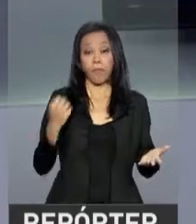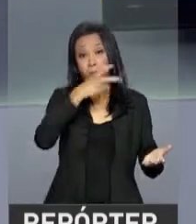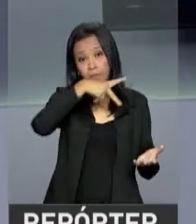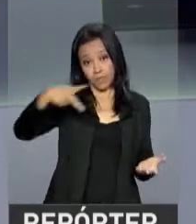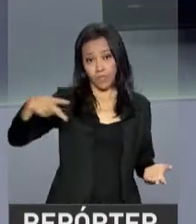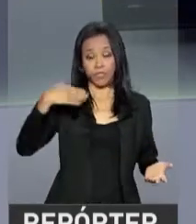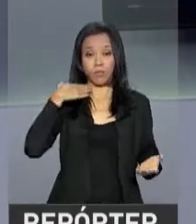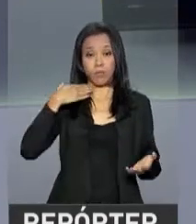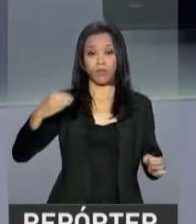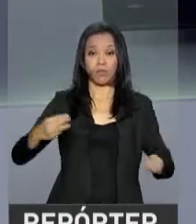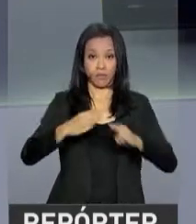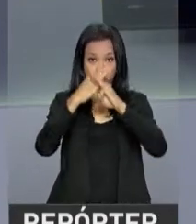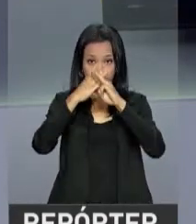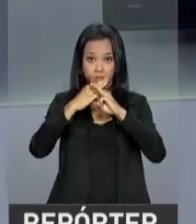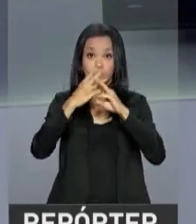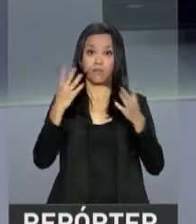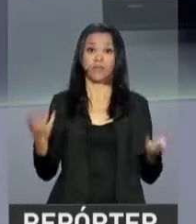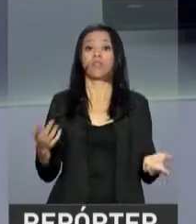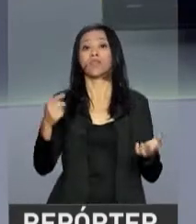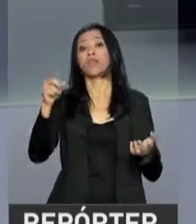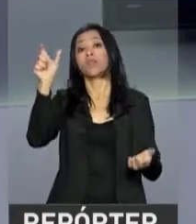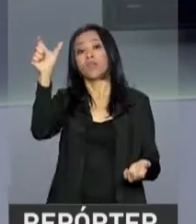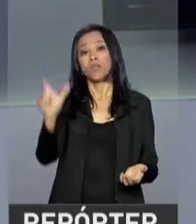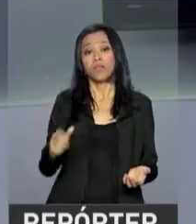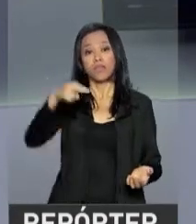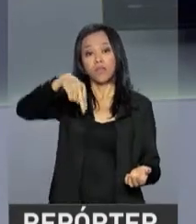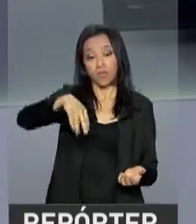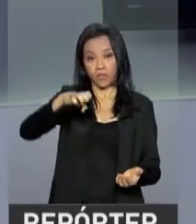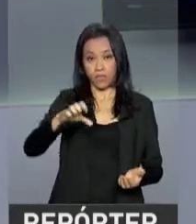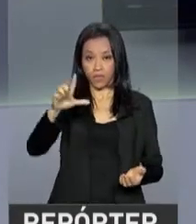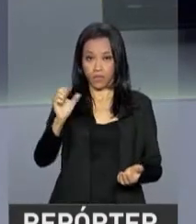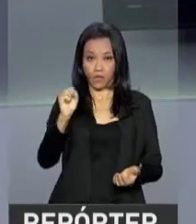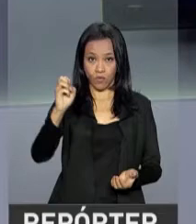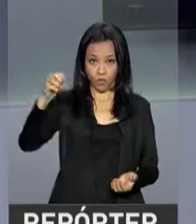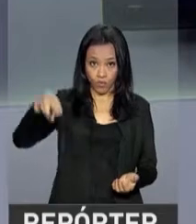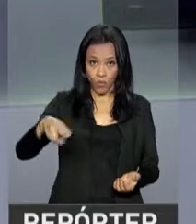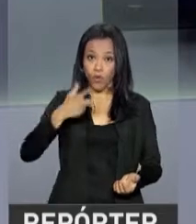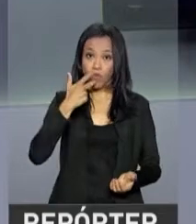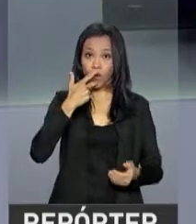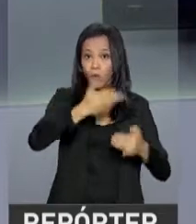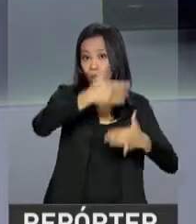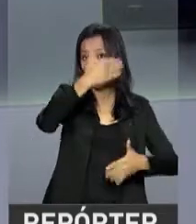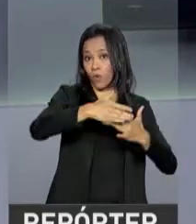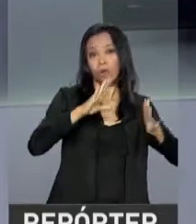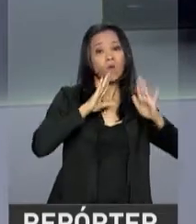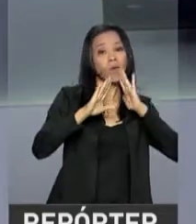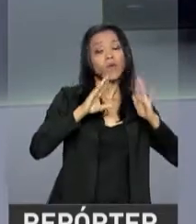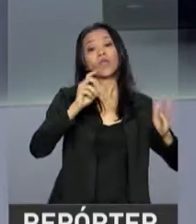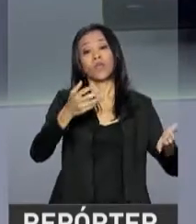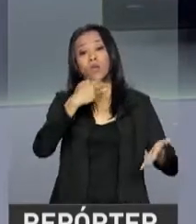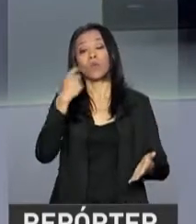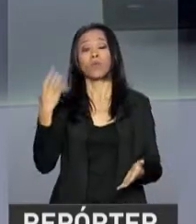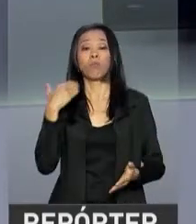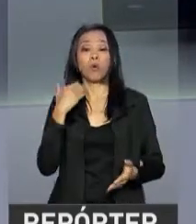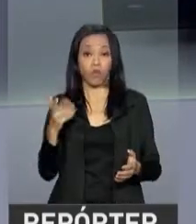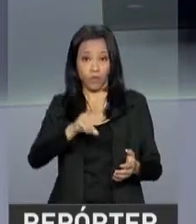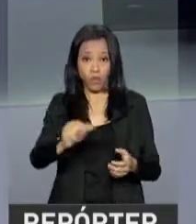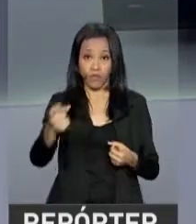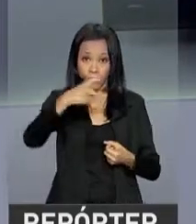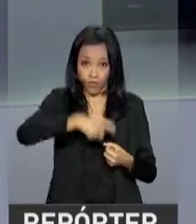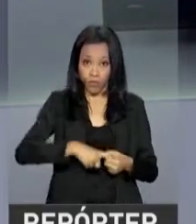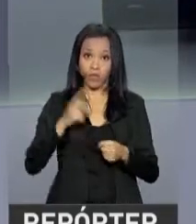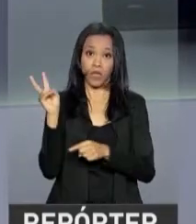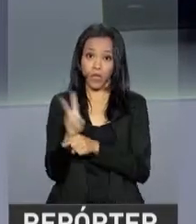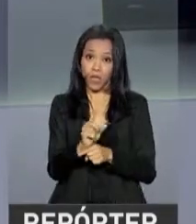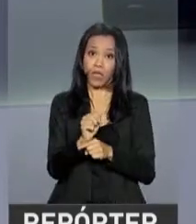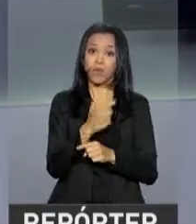caixa econômica federal nelson antônio de souza afirmou pelas redes sociais que o banco também vai retomar o financiamento para estados